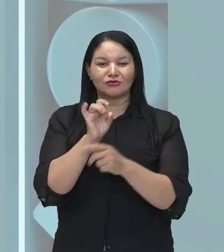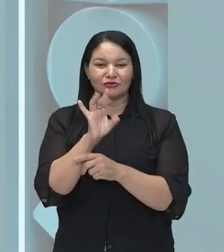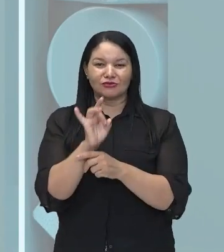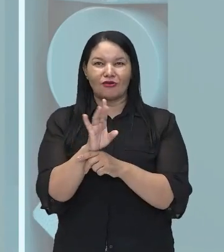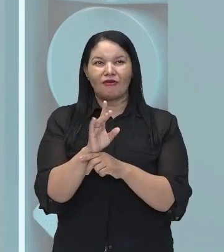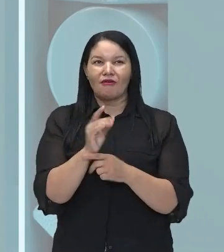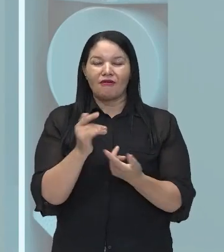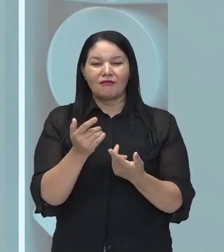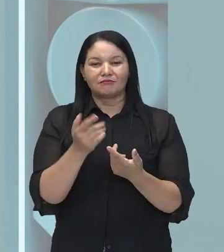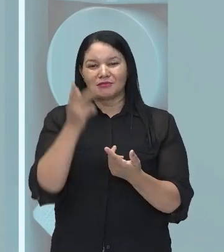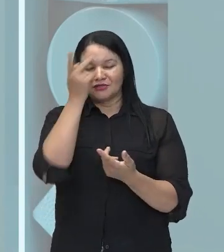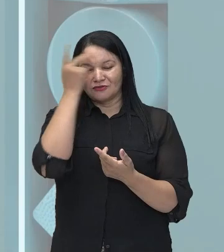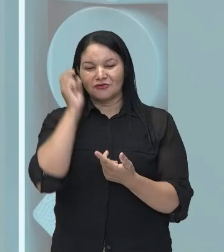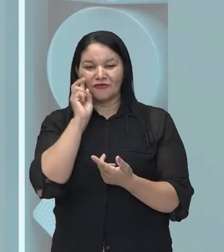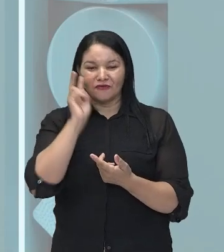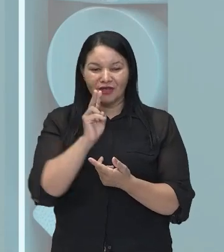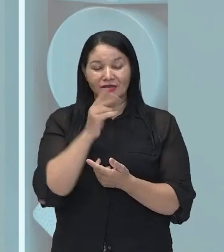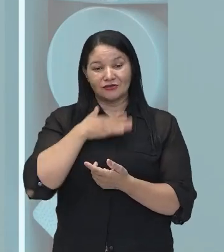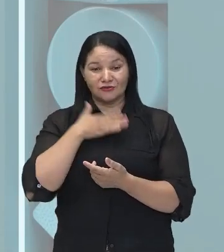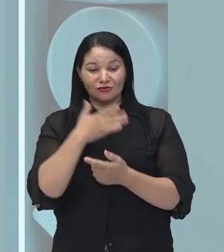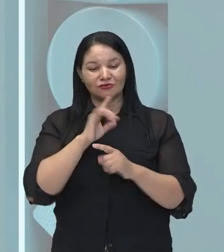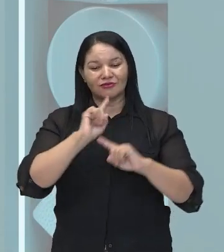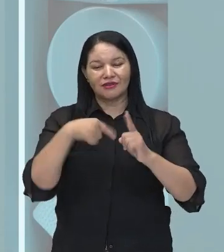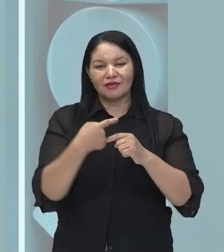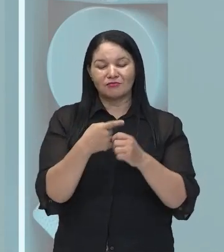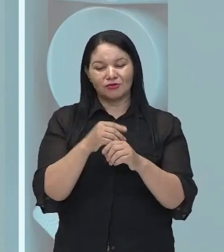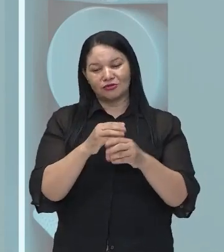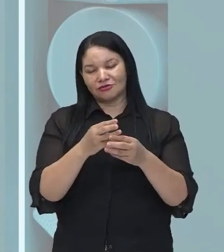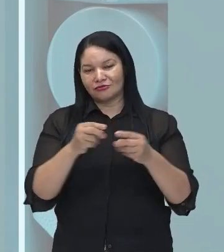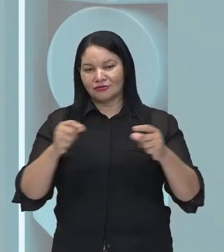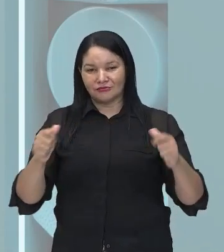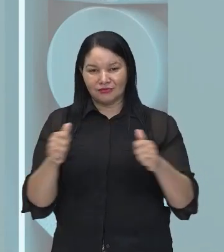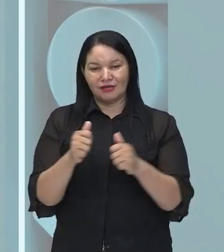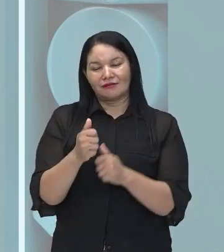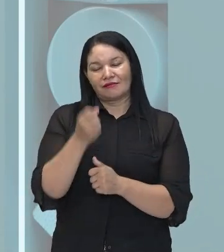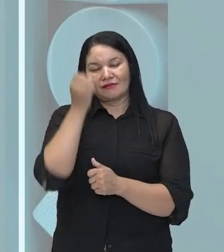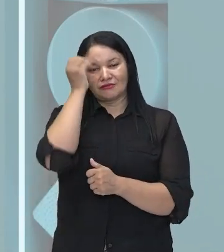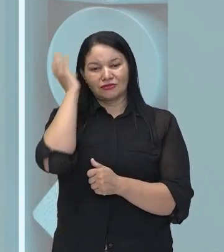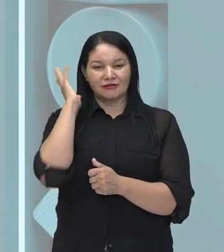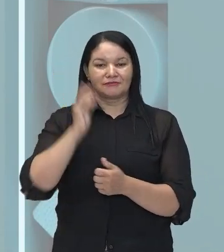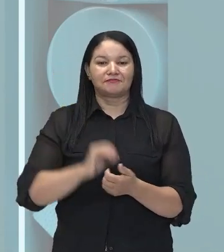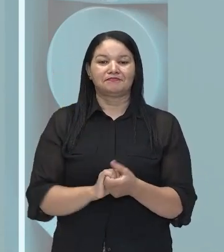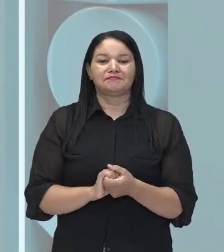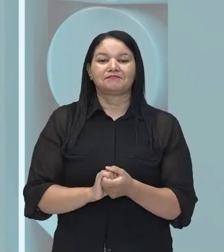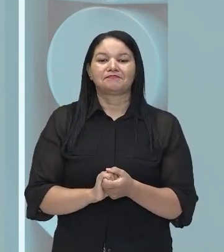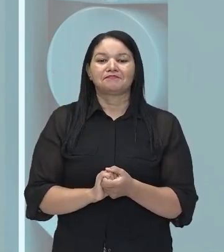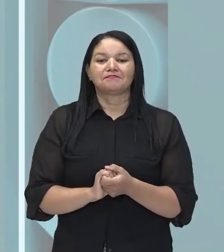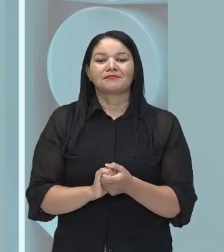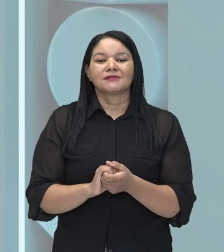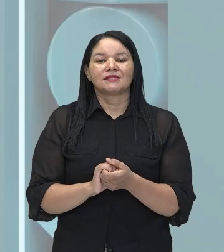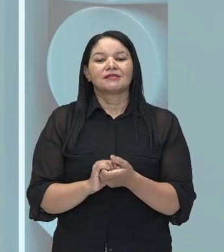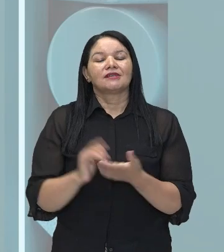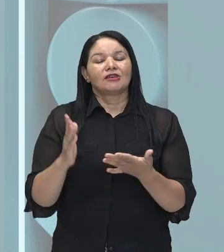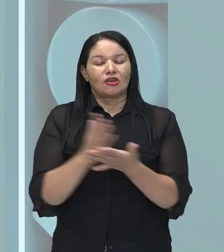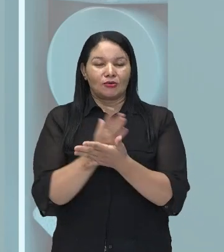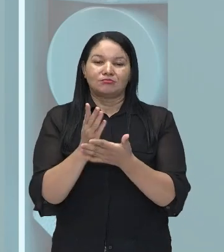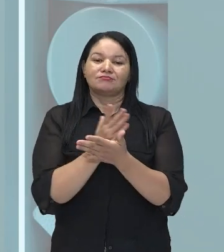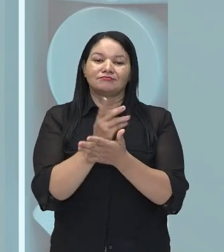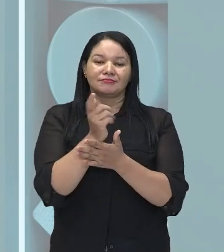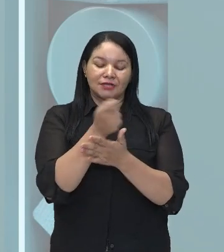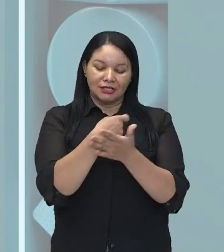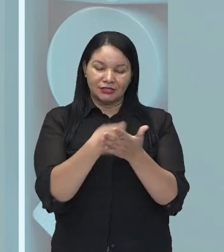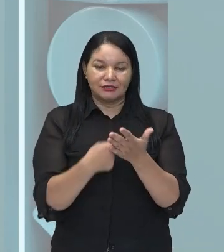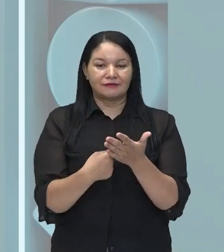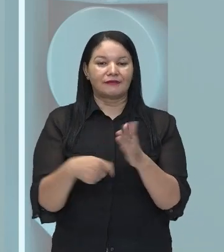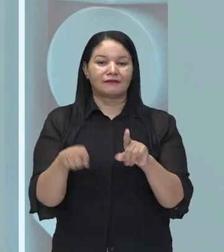vai lembrar. Perceba que ele coloca isso exatamente desta forma na sua escrita, como deste artigo aí que foi publicado